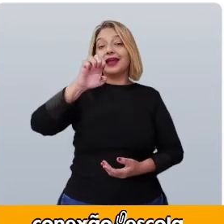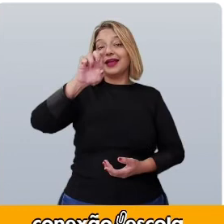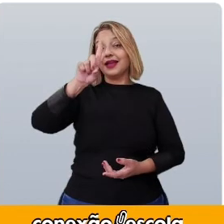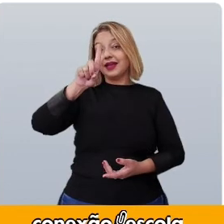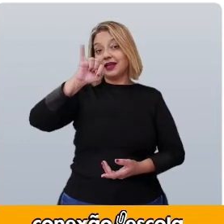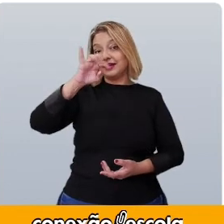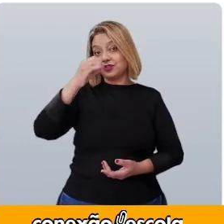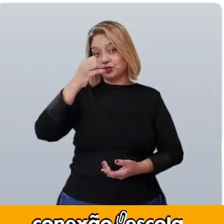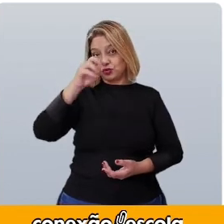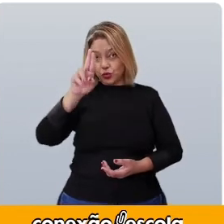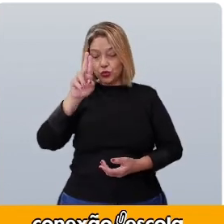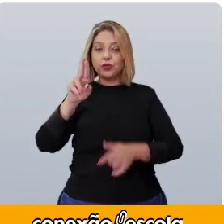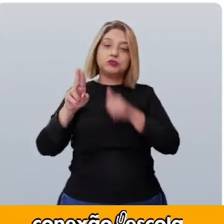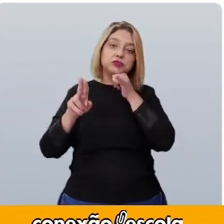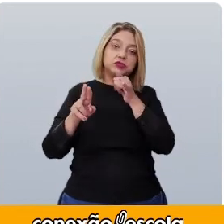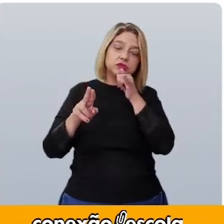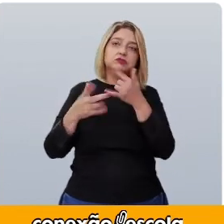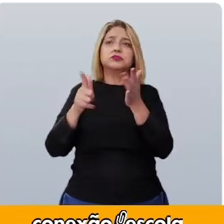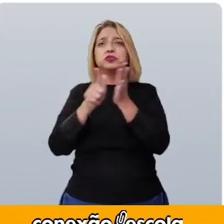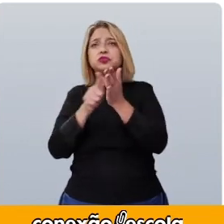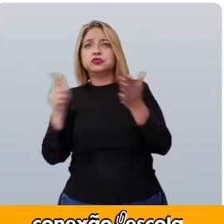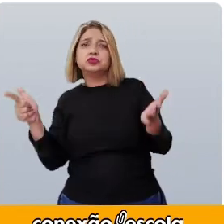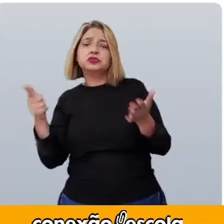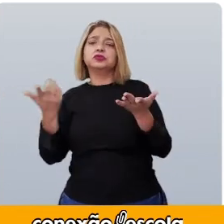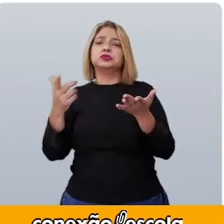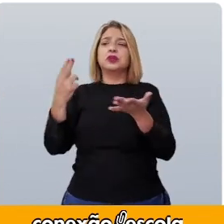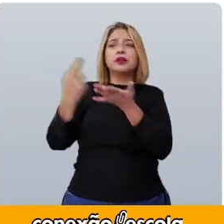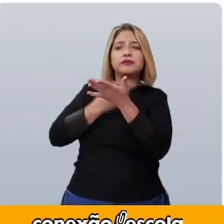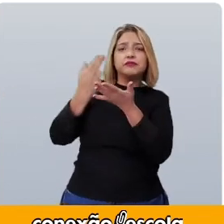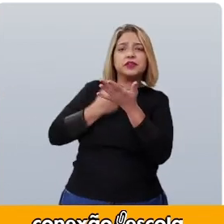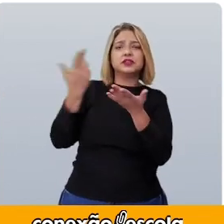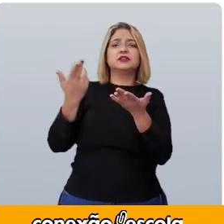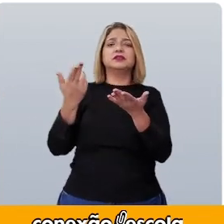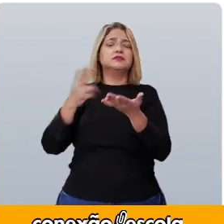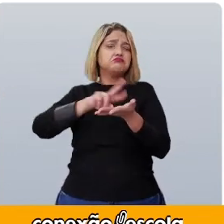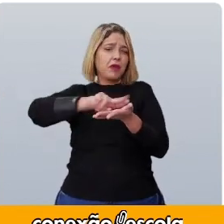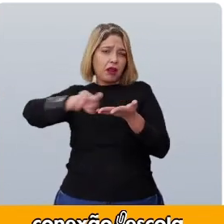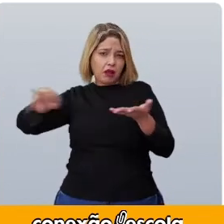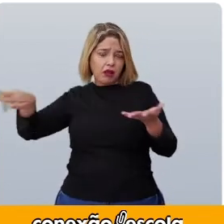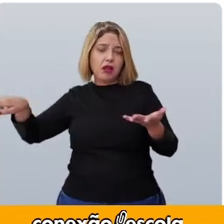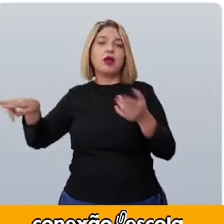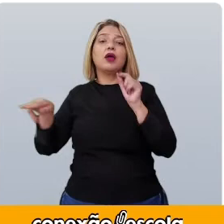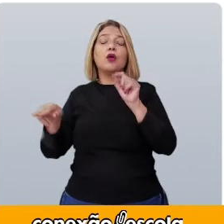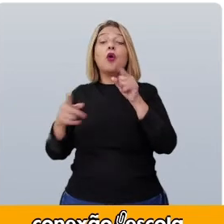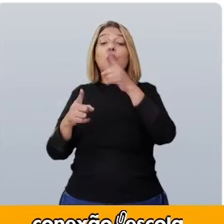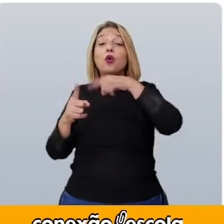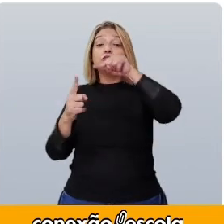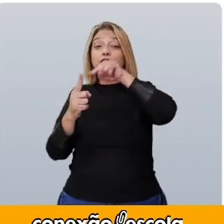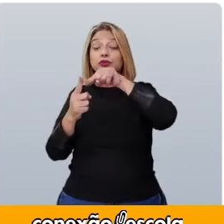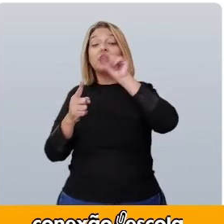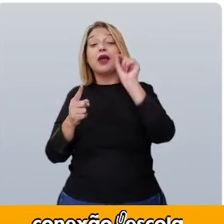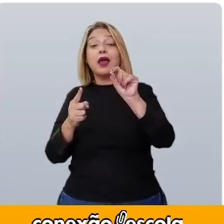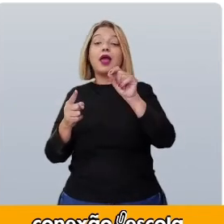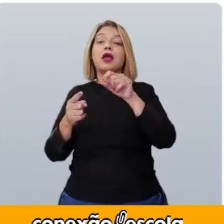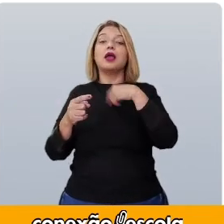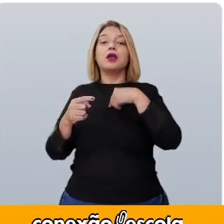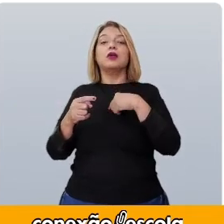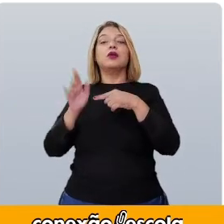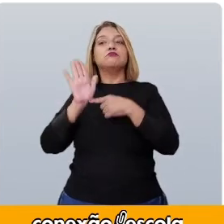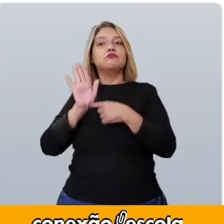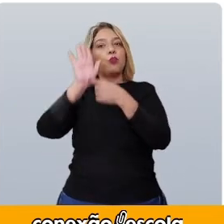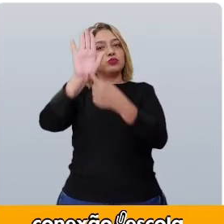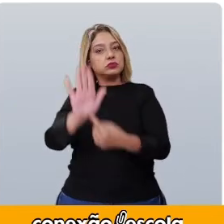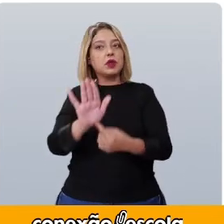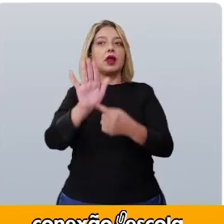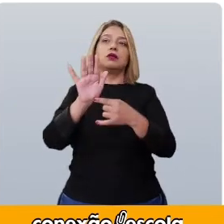em periódicos, jornalísticos, em revistas. Possui geralmente o objetivo de apresentar e